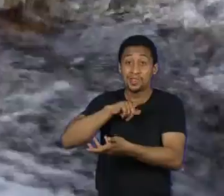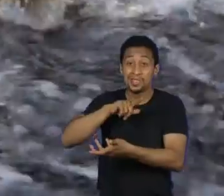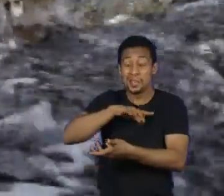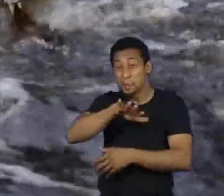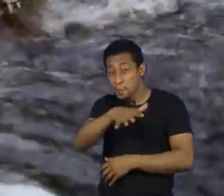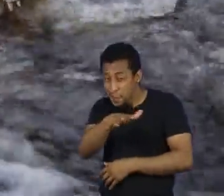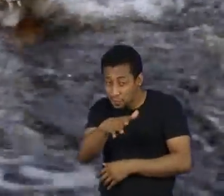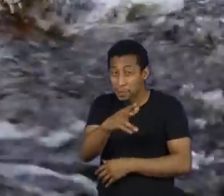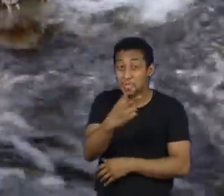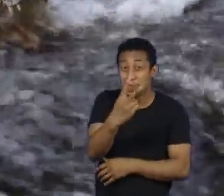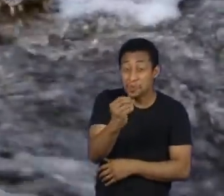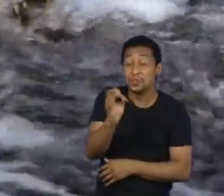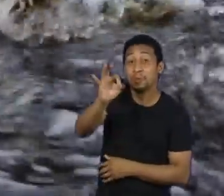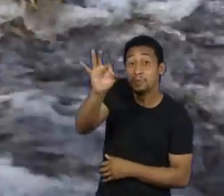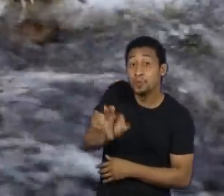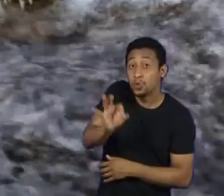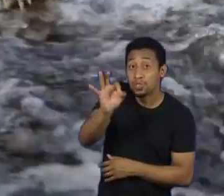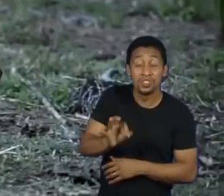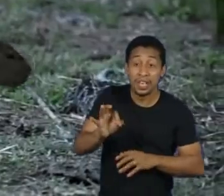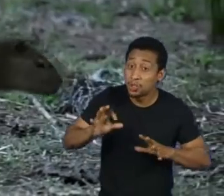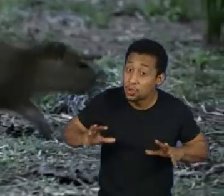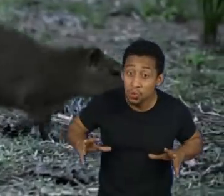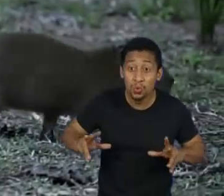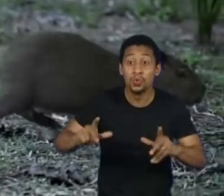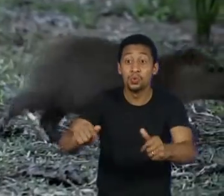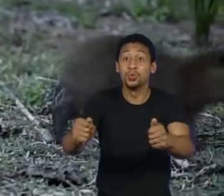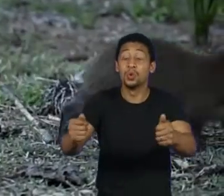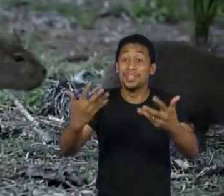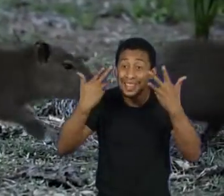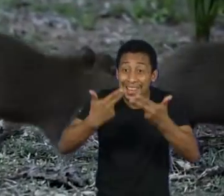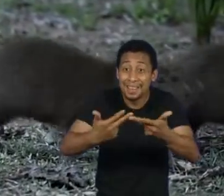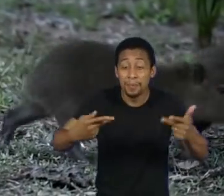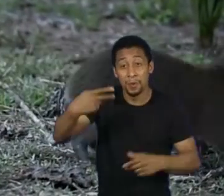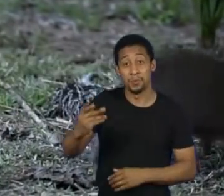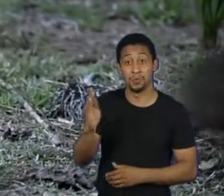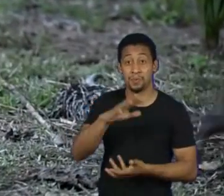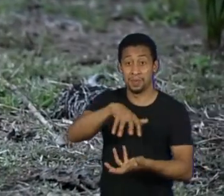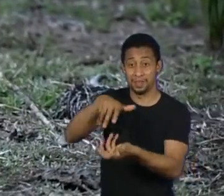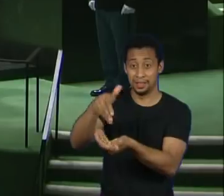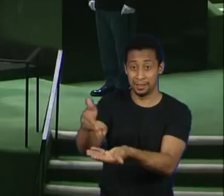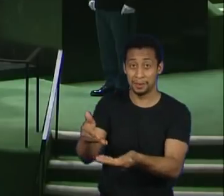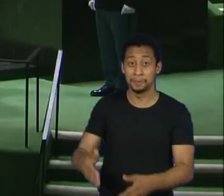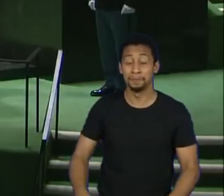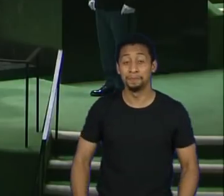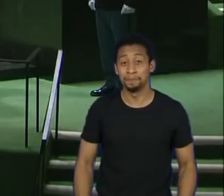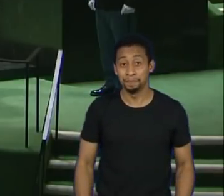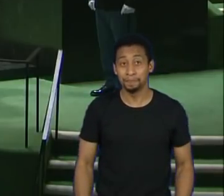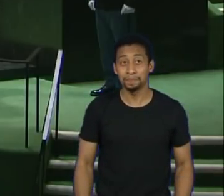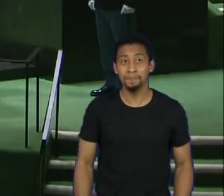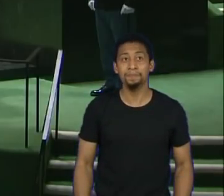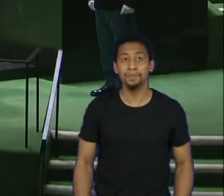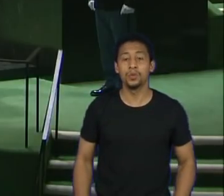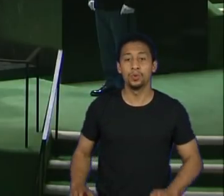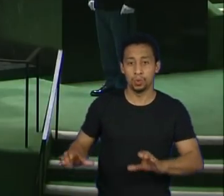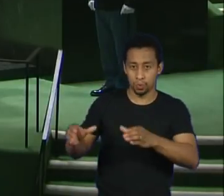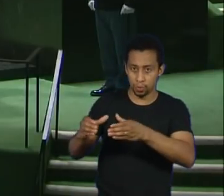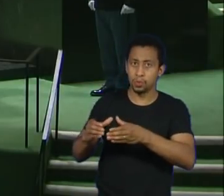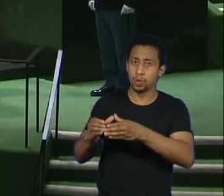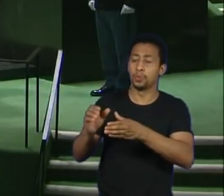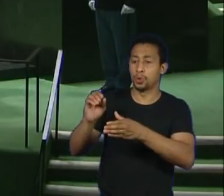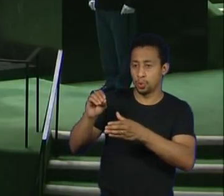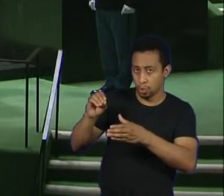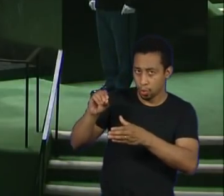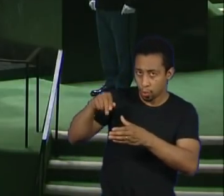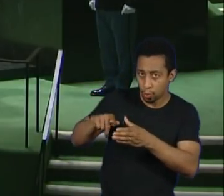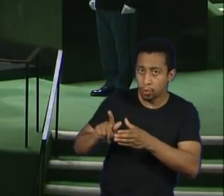de 20% de todas as espécies do planeta. Uma organização não